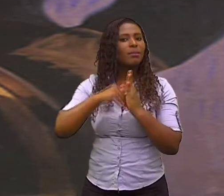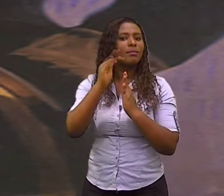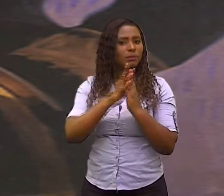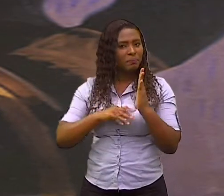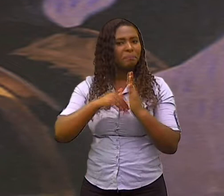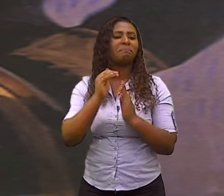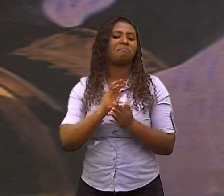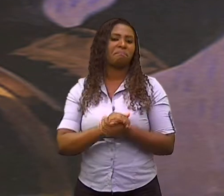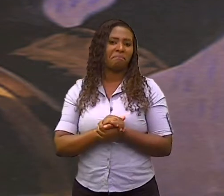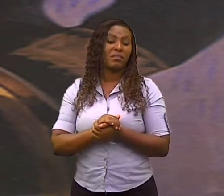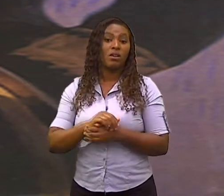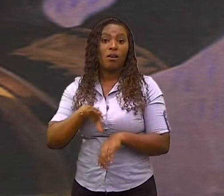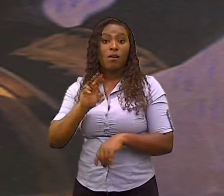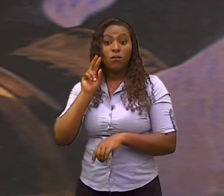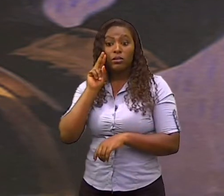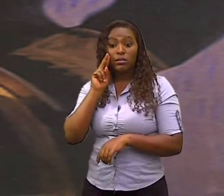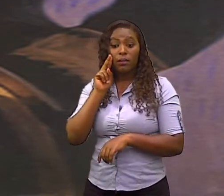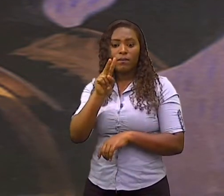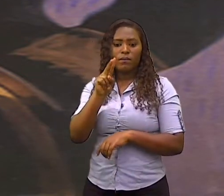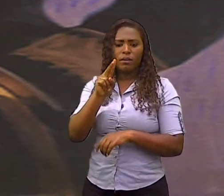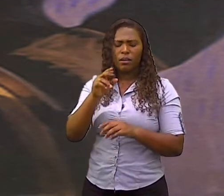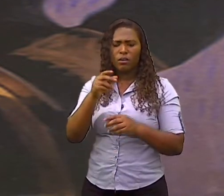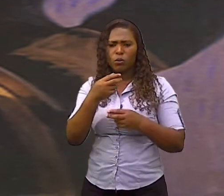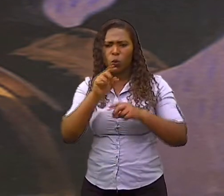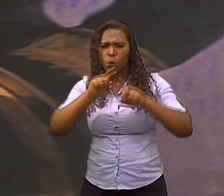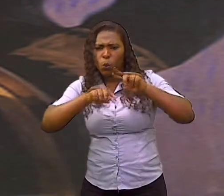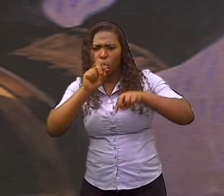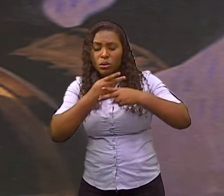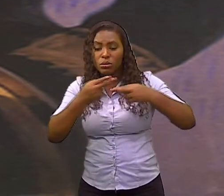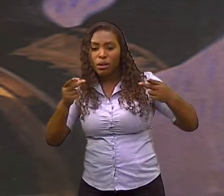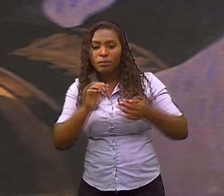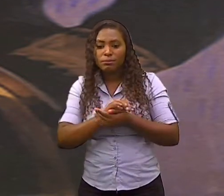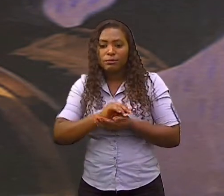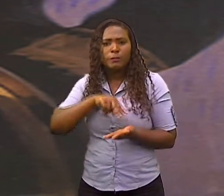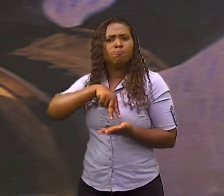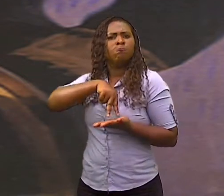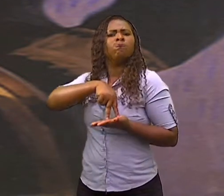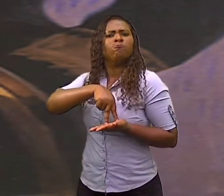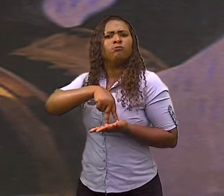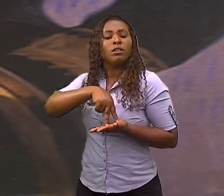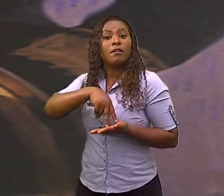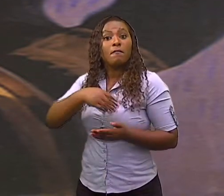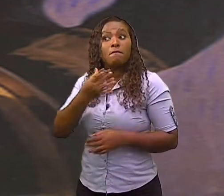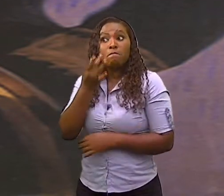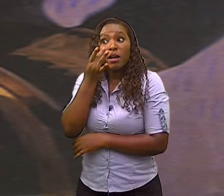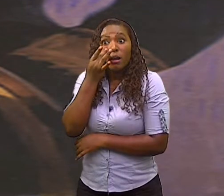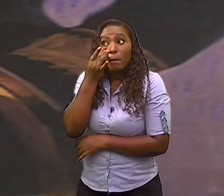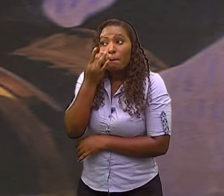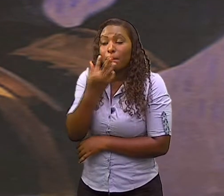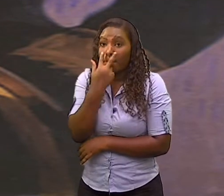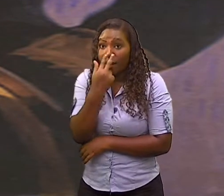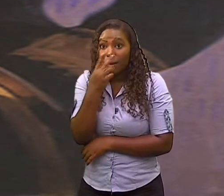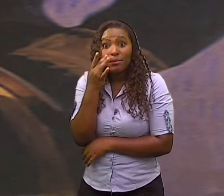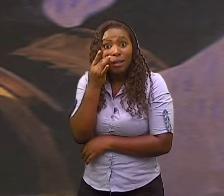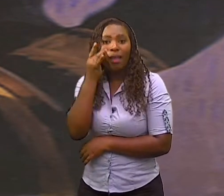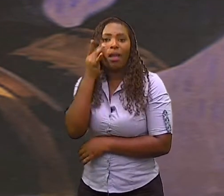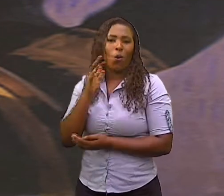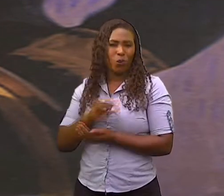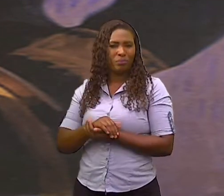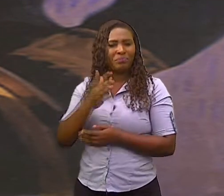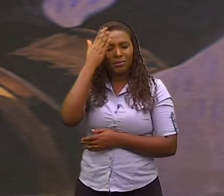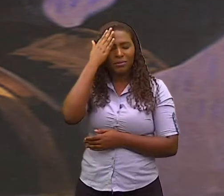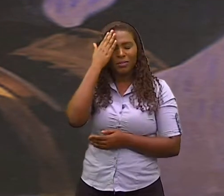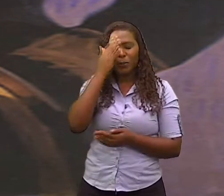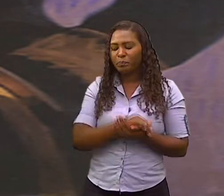como se ele estivesse saltando da tela. Mas quando Portinari voltou, ele já mudou toda essa ideia, toda essa concepção e falou o quê? Nos